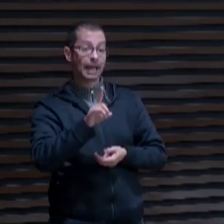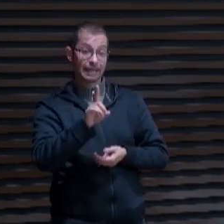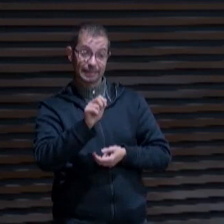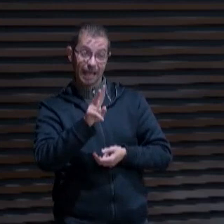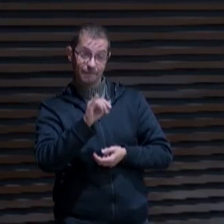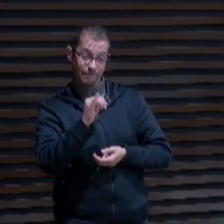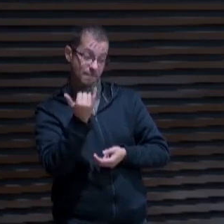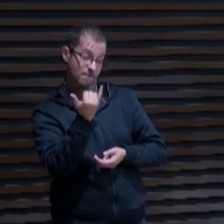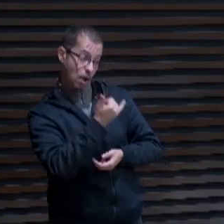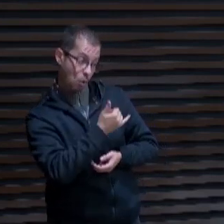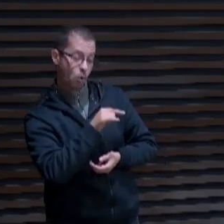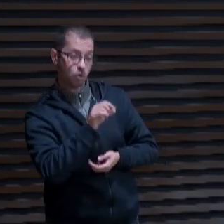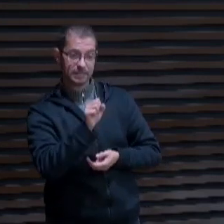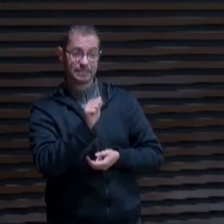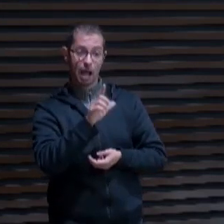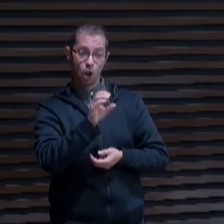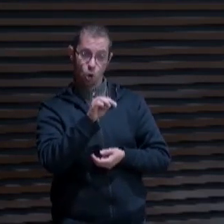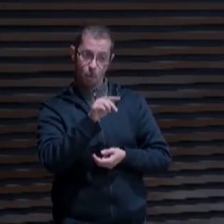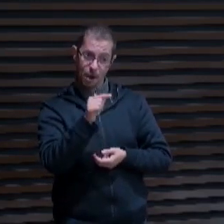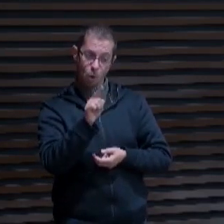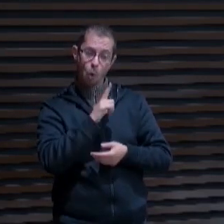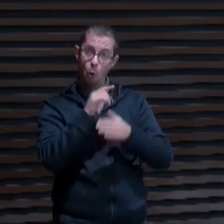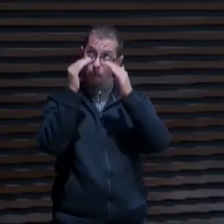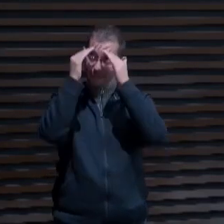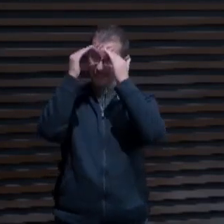veja a palavra de Deus, observe. E